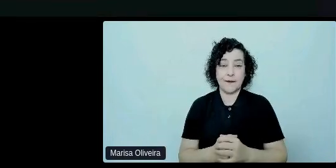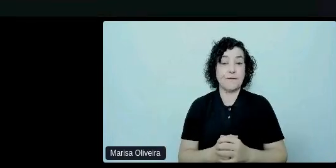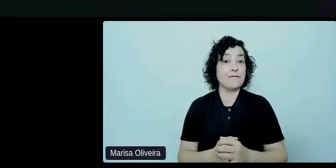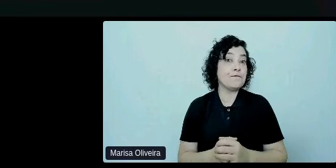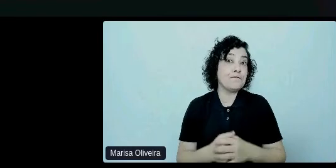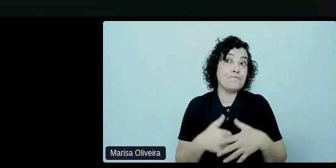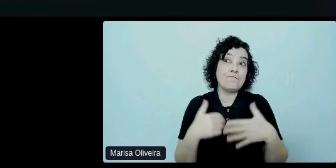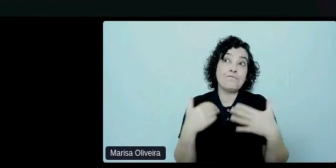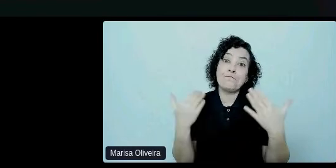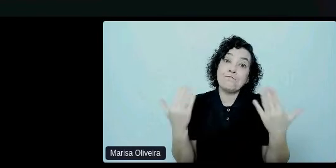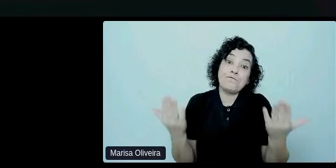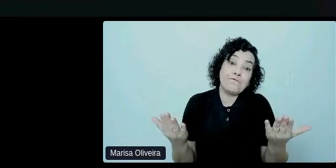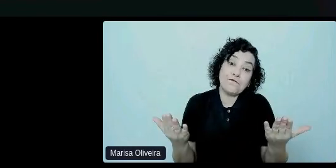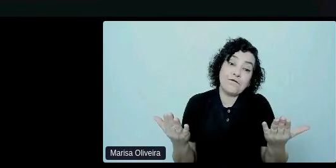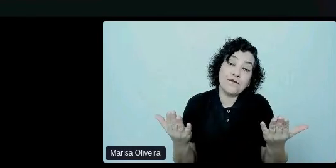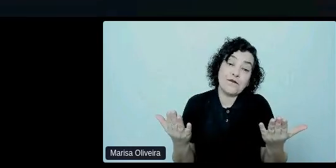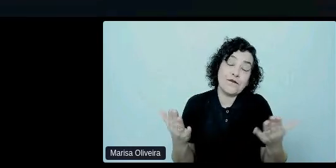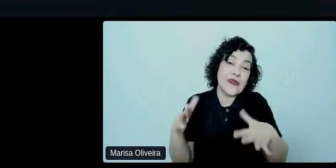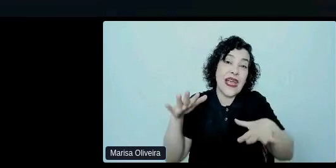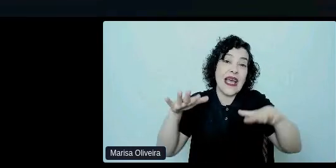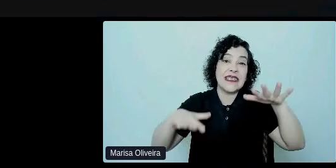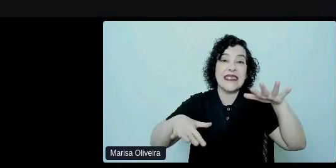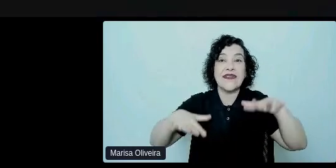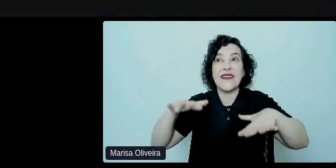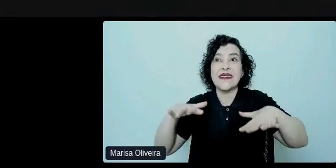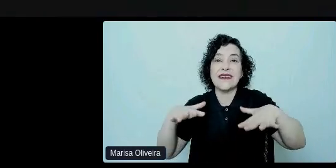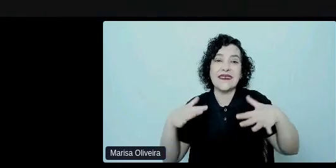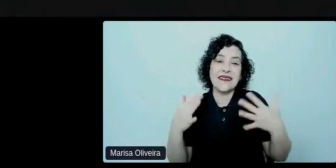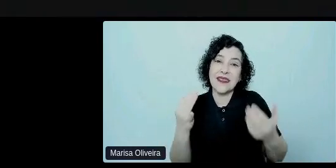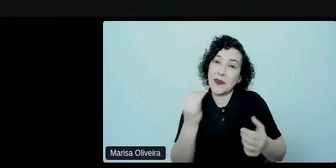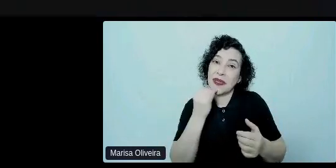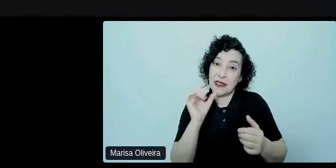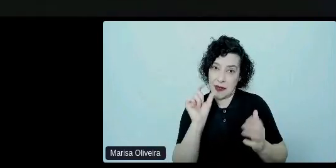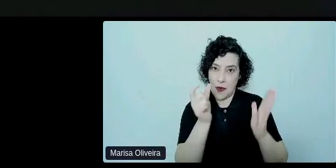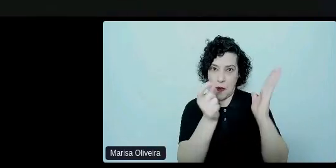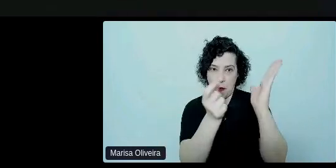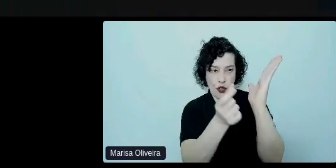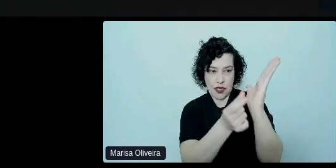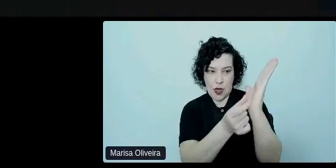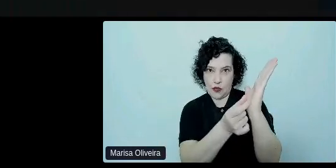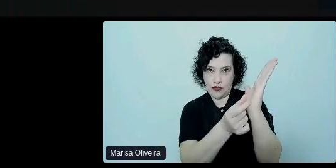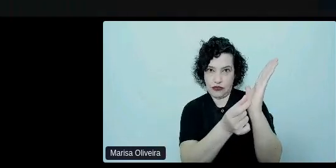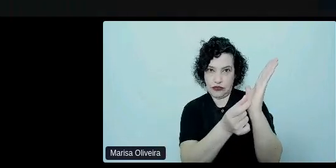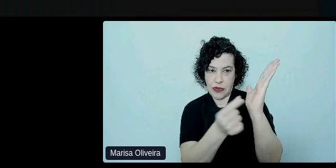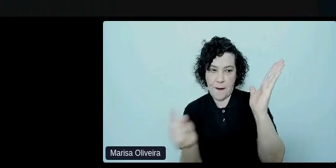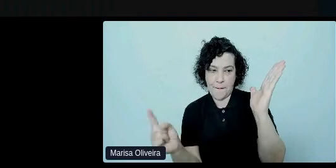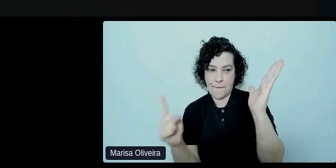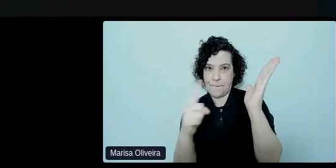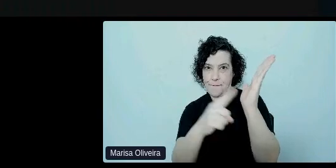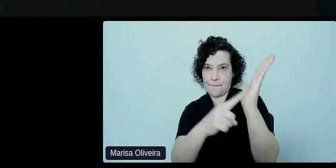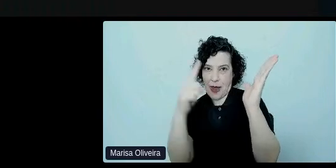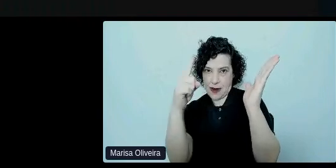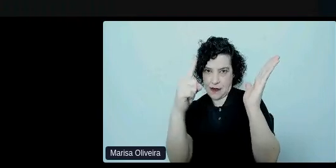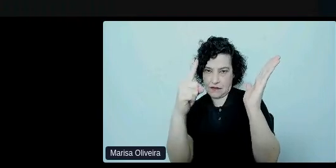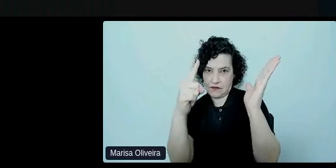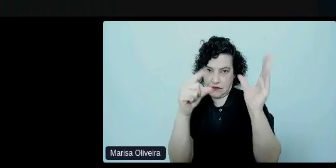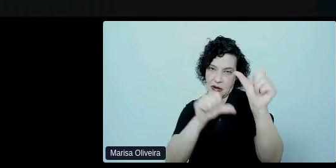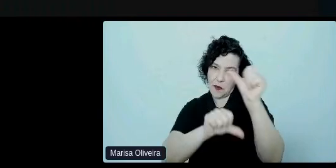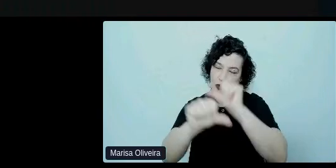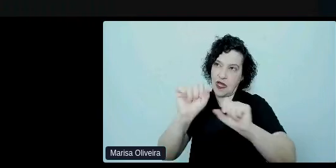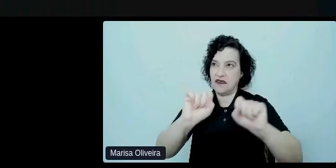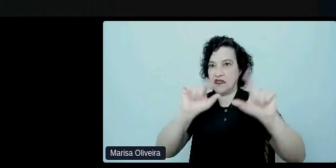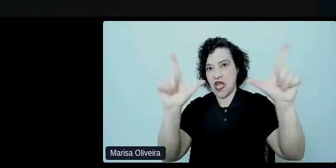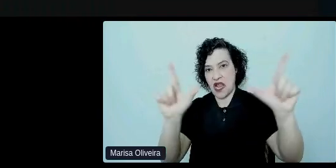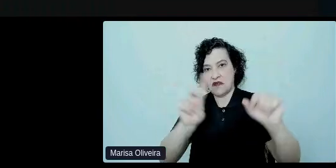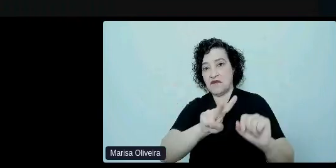Não adianta muito a gente colocar um botão numa página que faça uma ação e em outra ele fazer